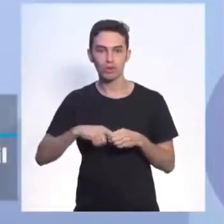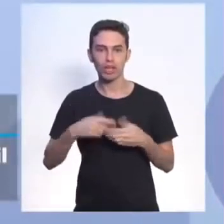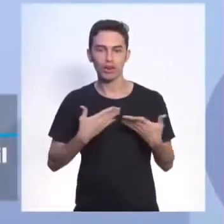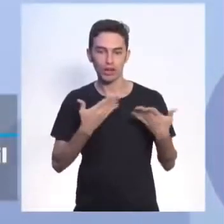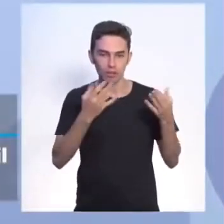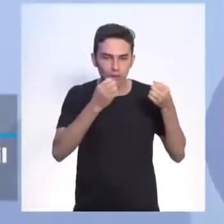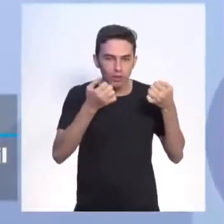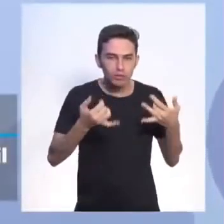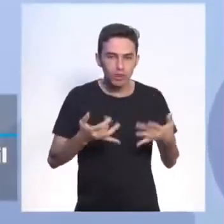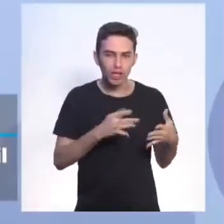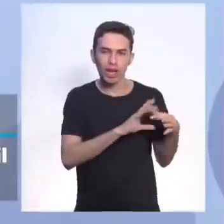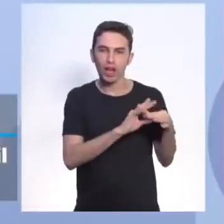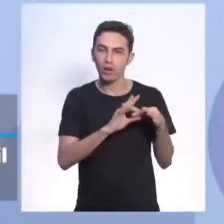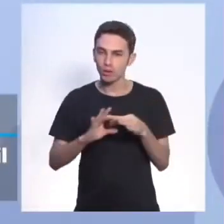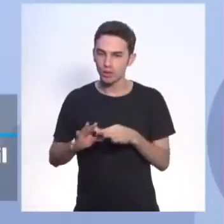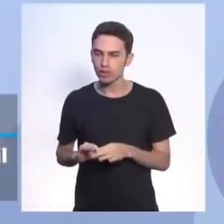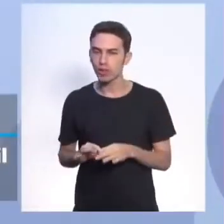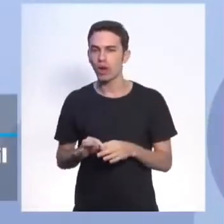contextualizar